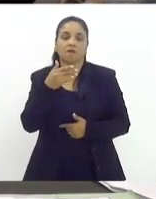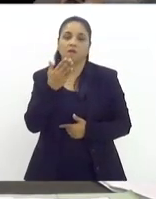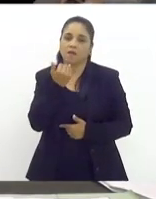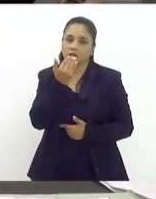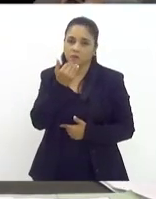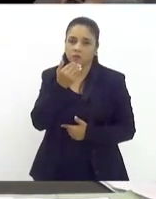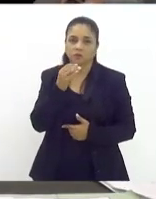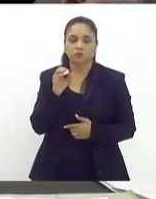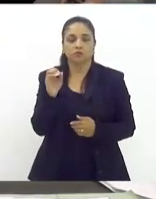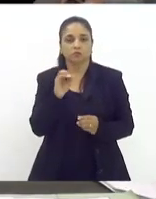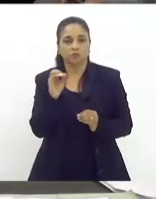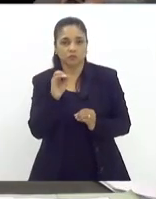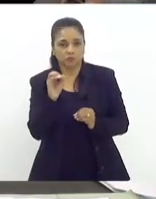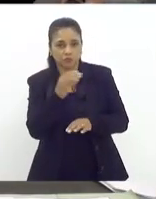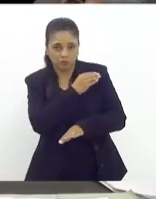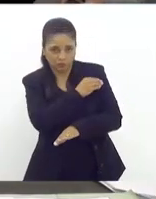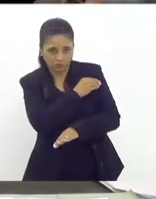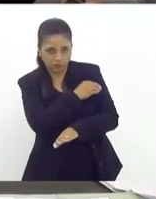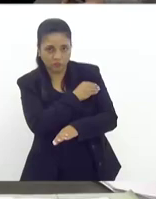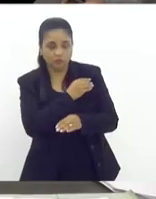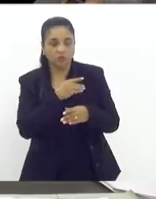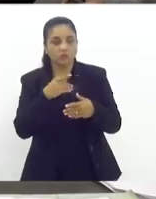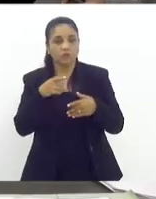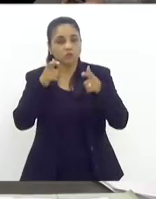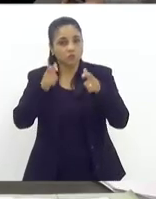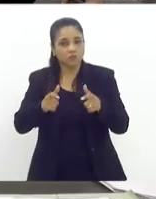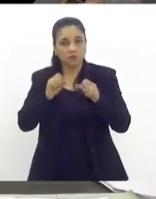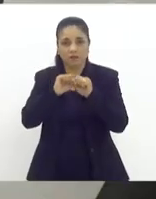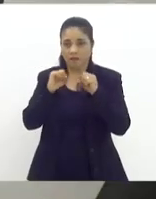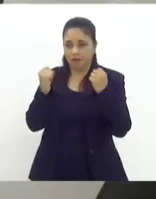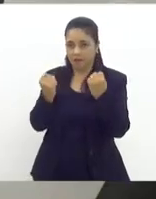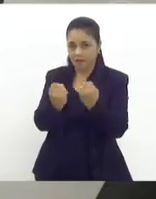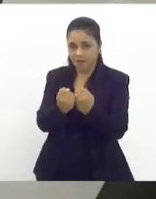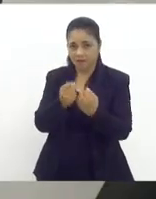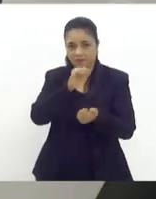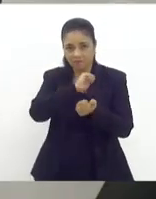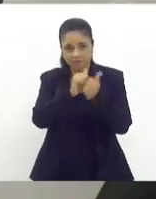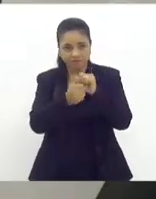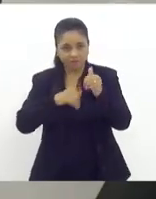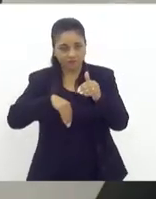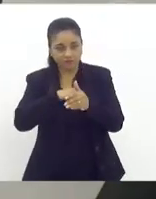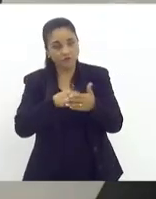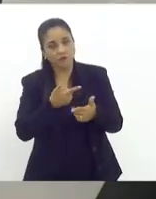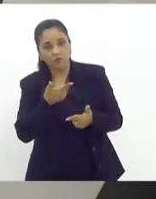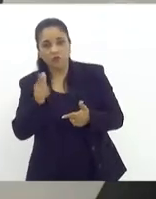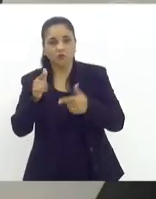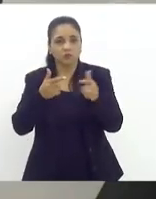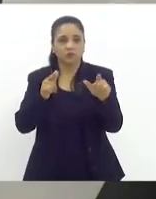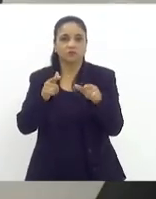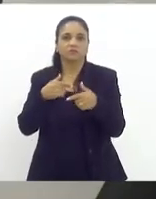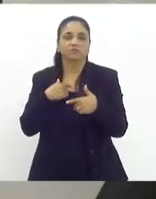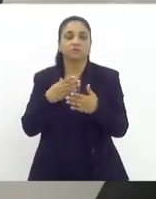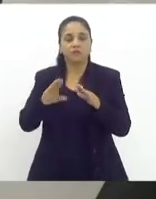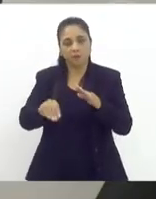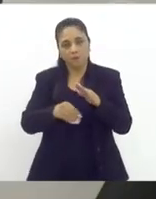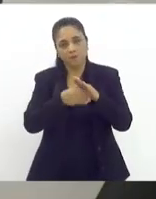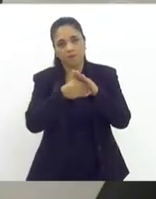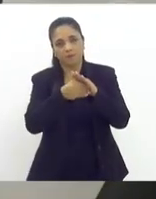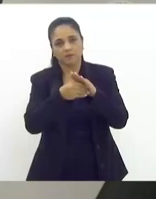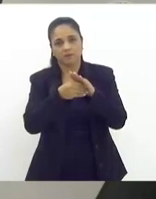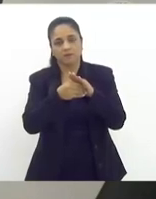pelos consumidores às arenas esportivas e locais de entretenimento e dá outras providências. Parecer é